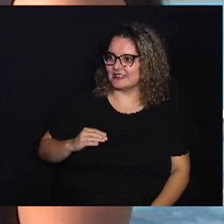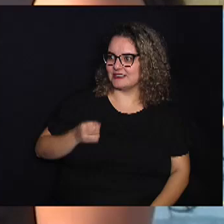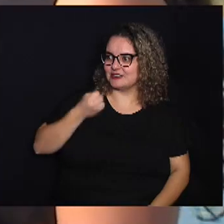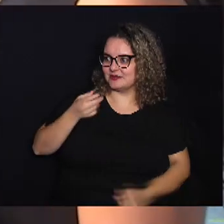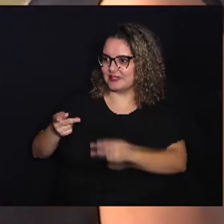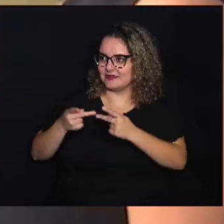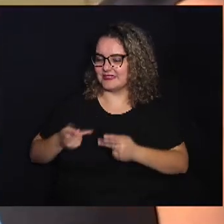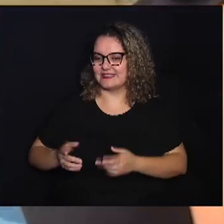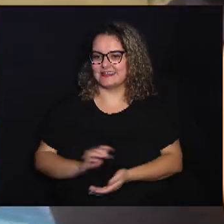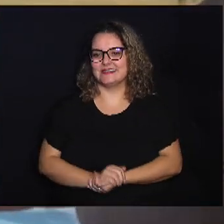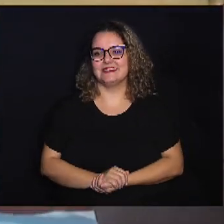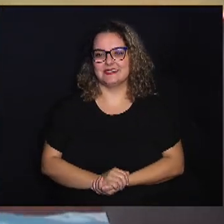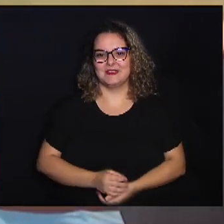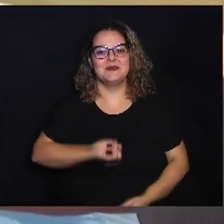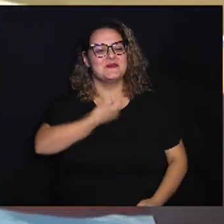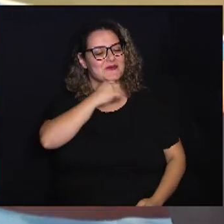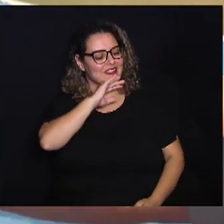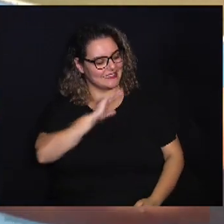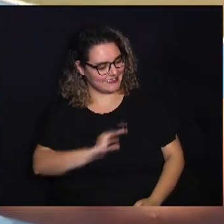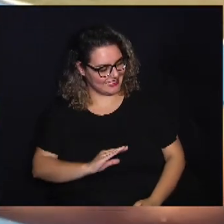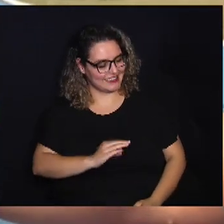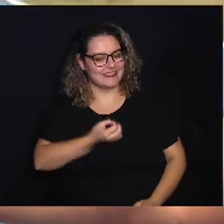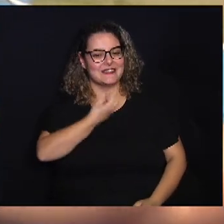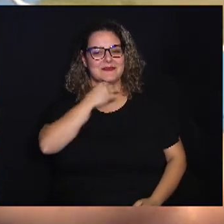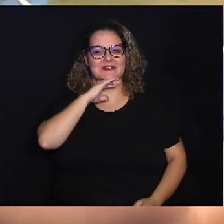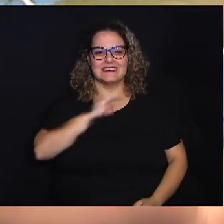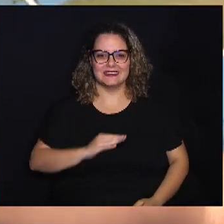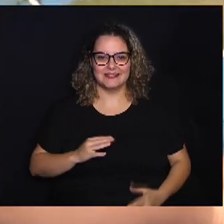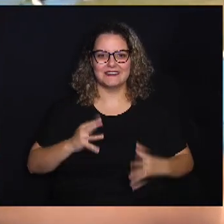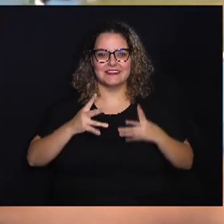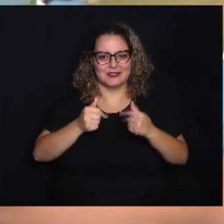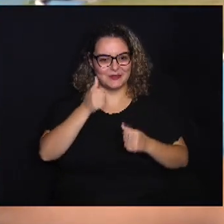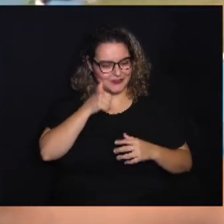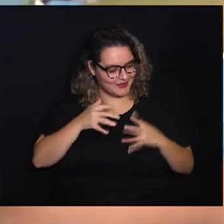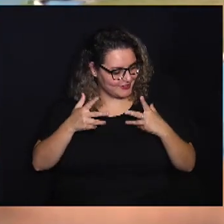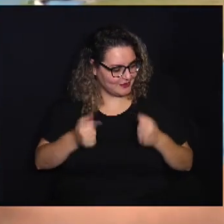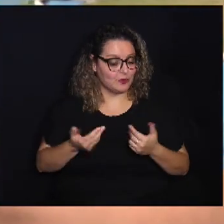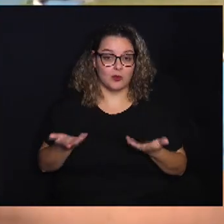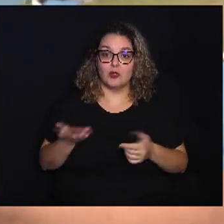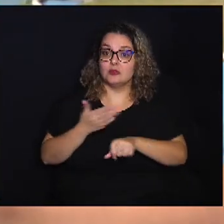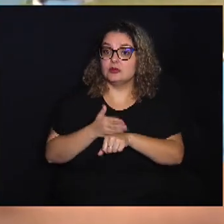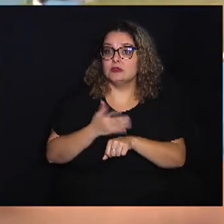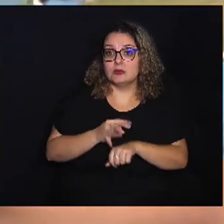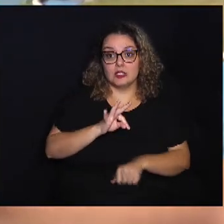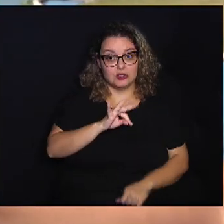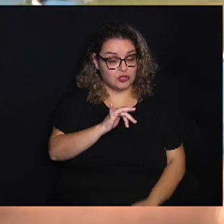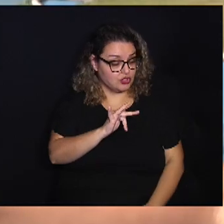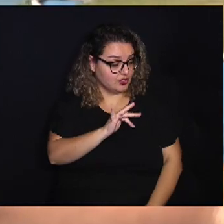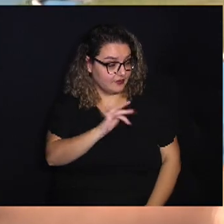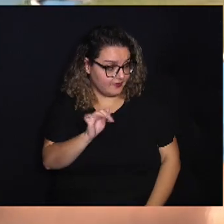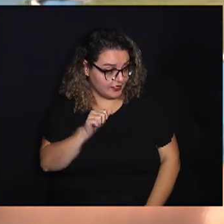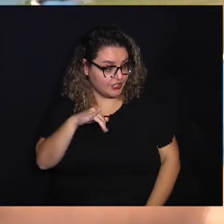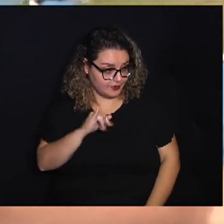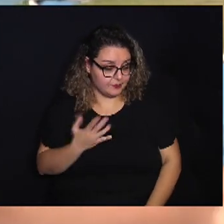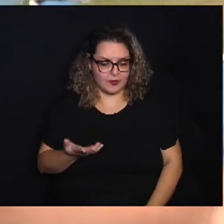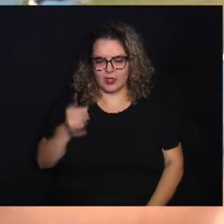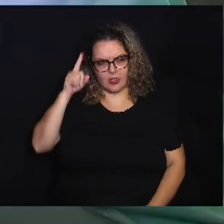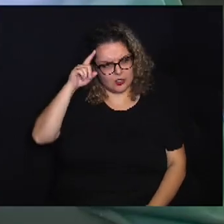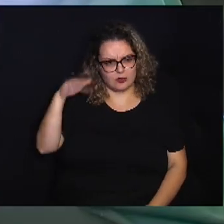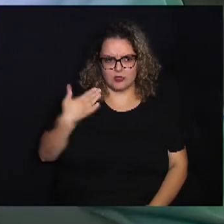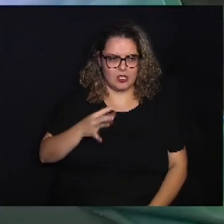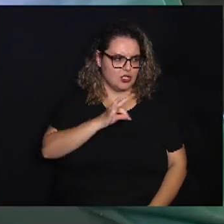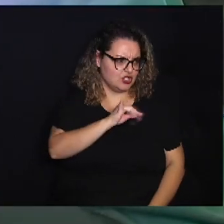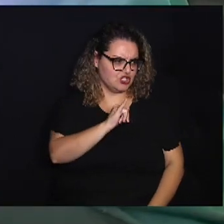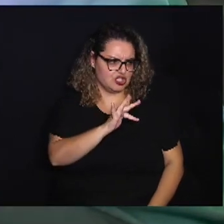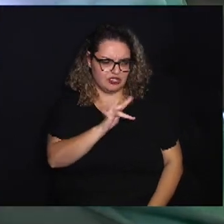Câmara. Boa tarde a todos, a todas. Bom, o treinamento da Tiffany, ele é diário, a Tiffany treina